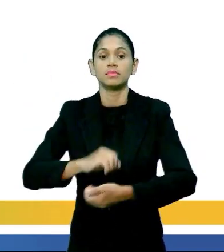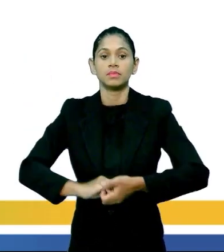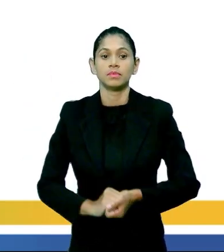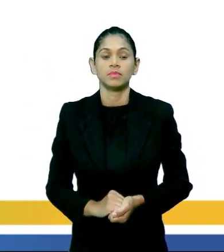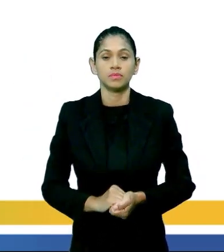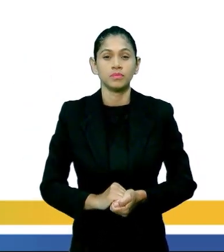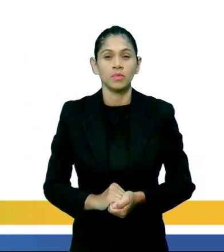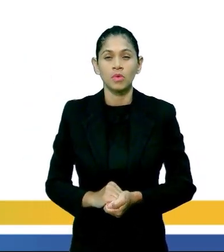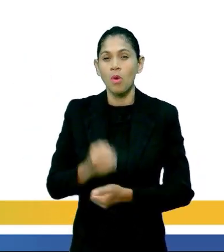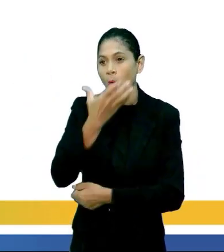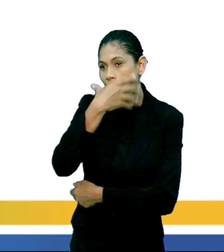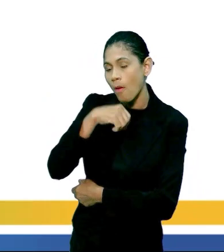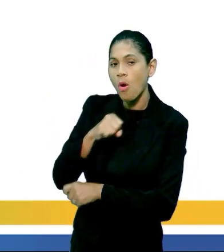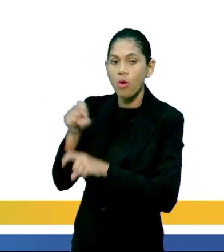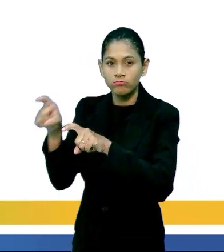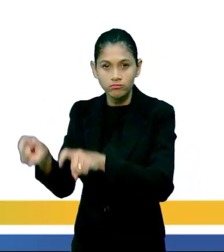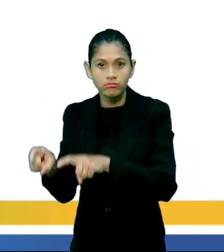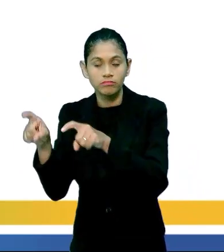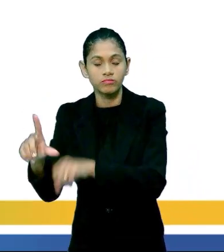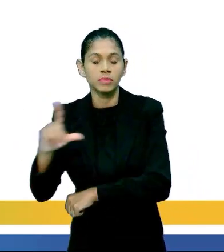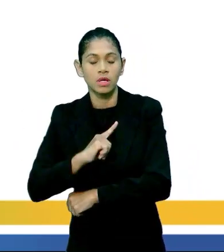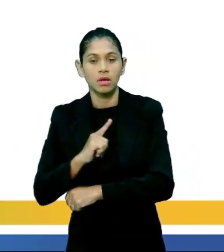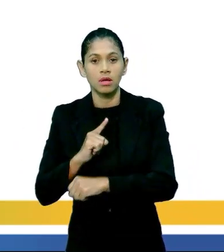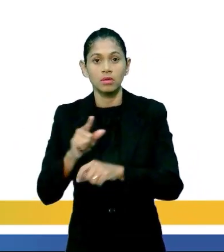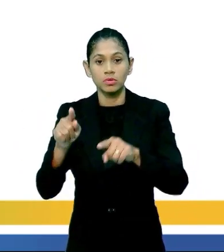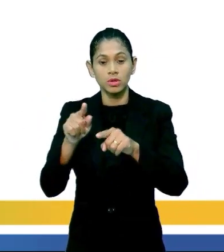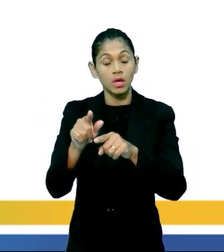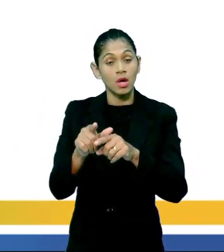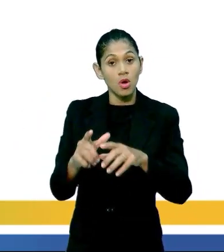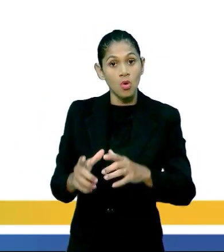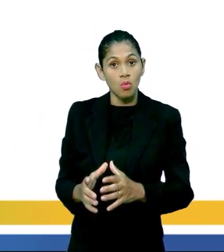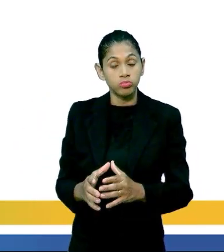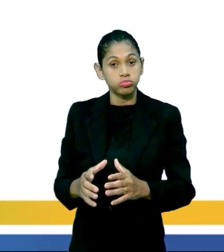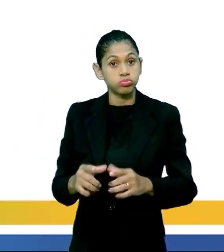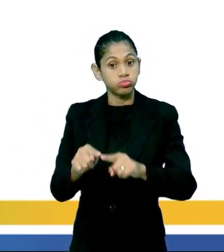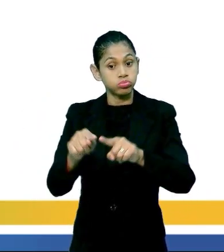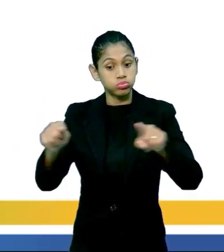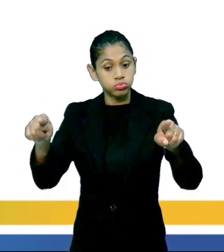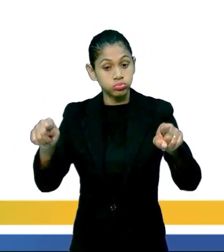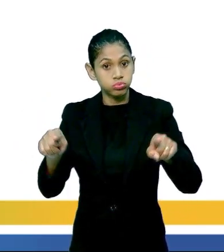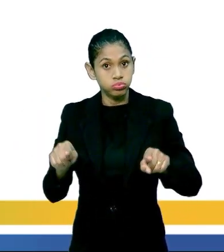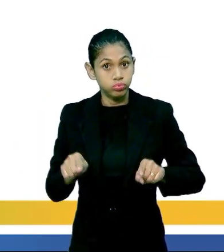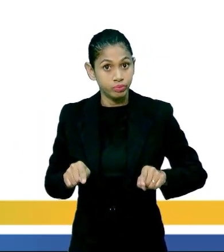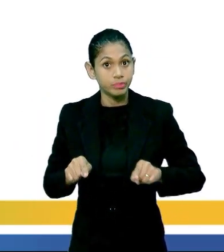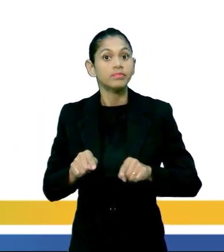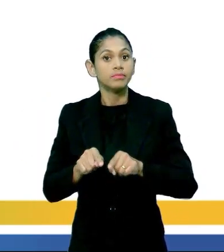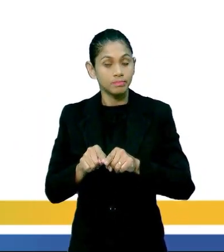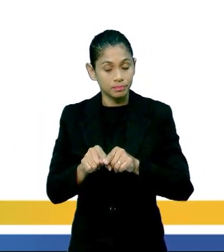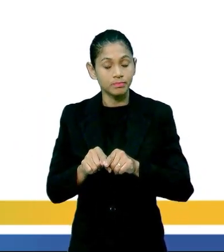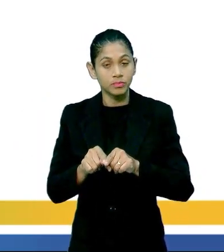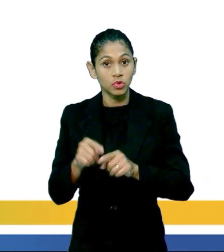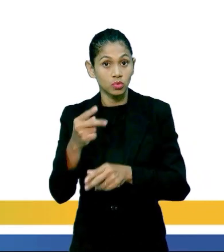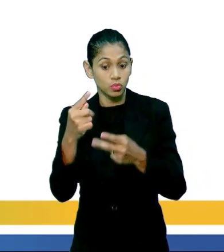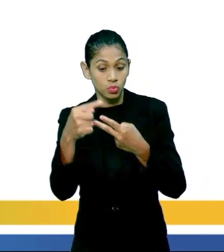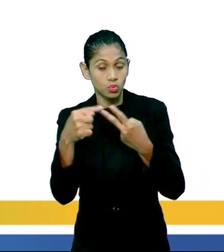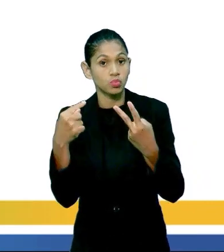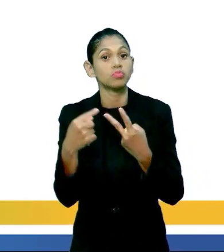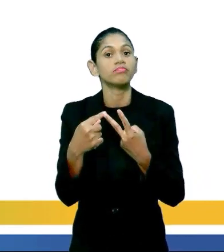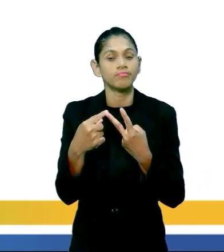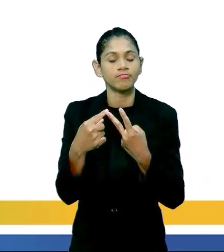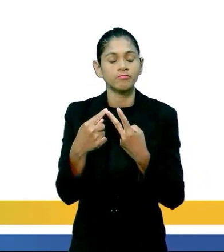Um fazendeiro tem um depósito para armazenar leite formado por duas partes cúbicas que se